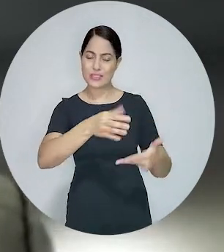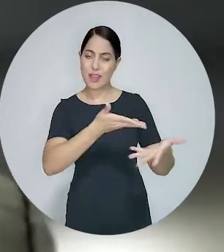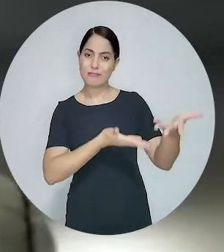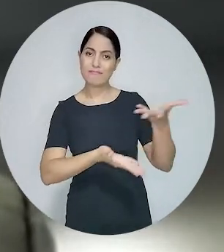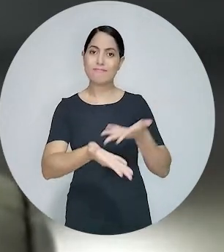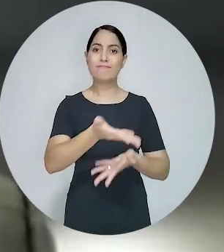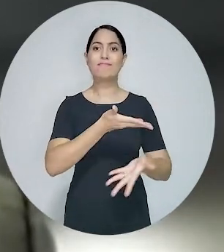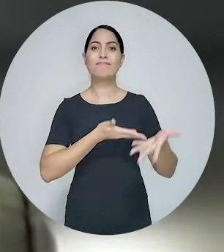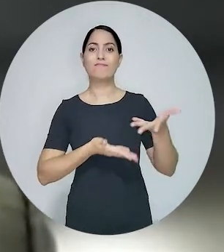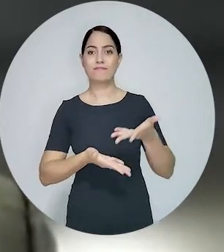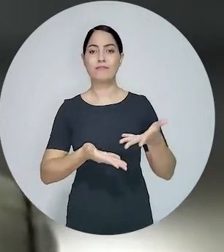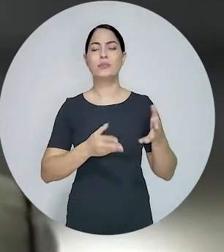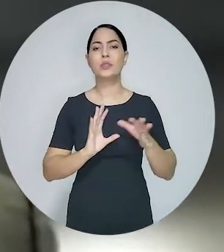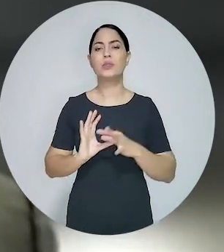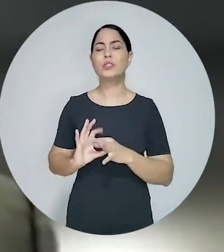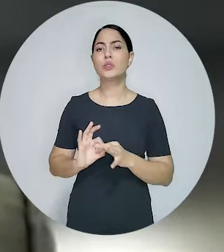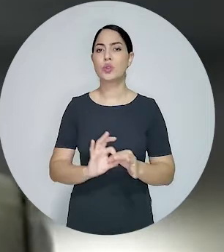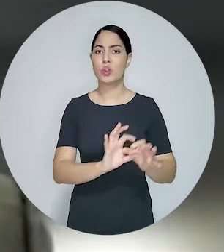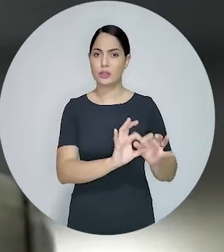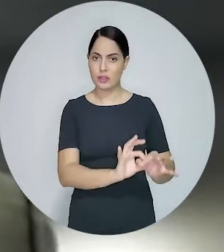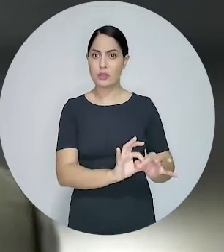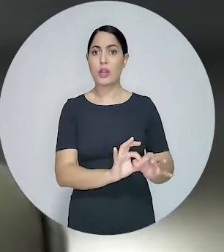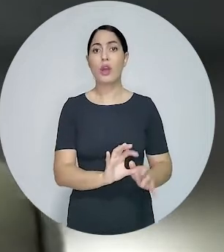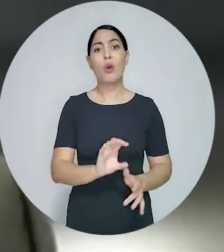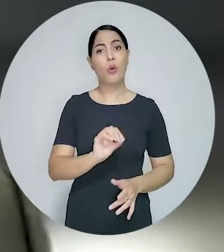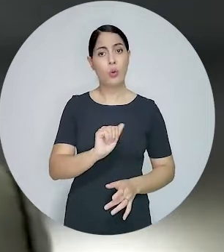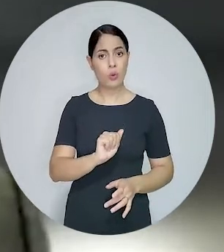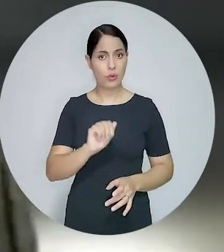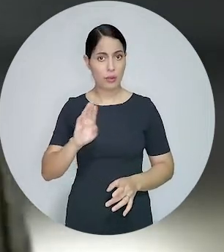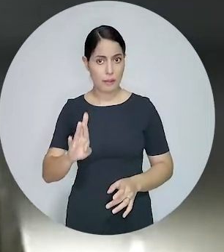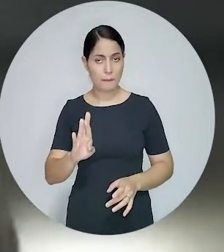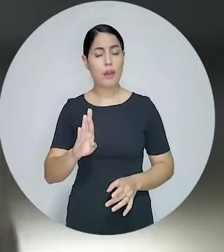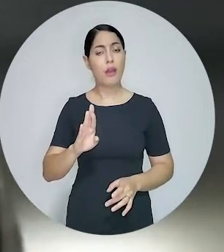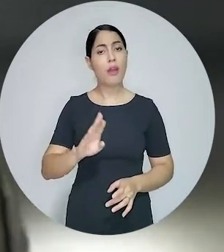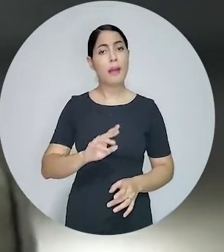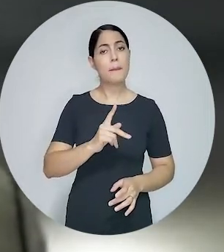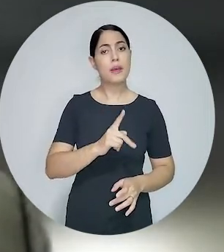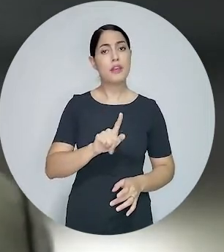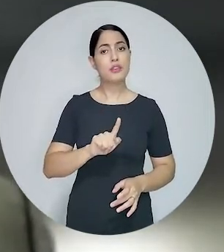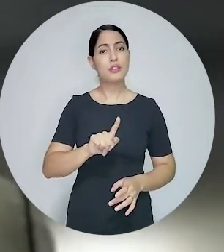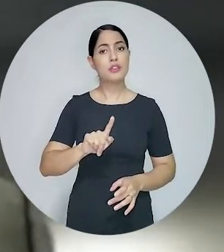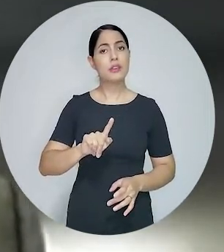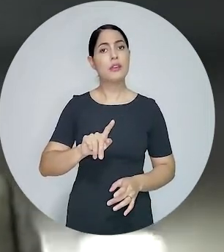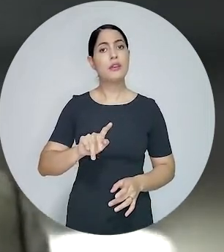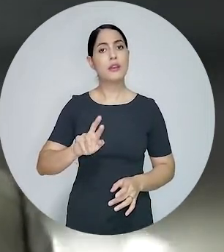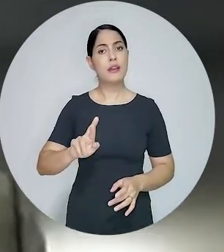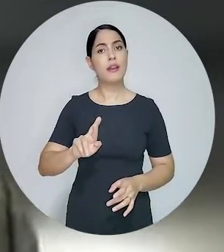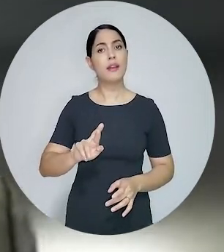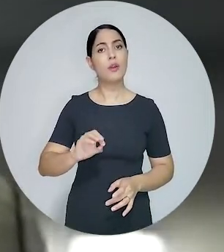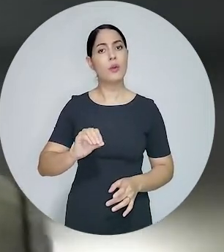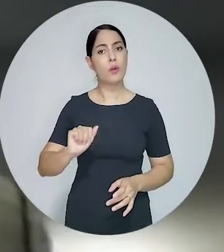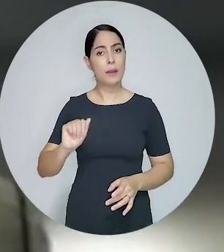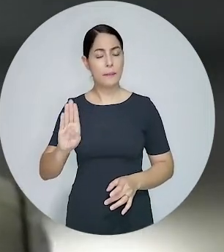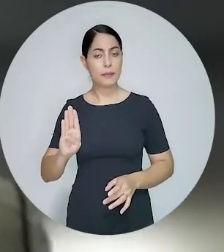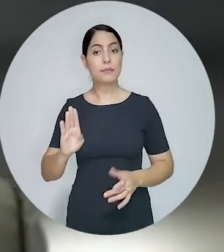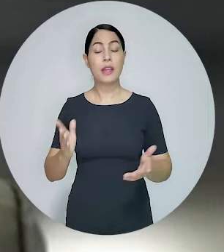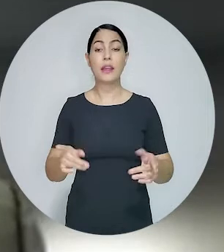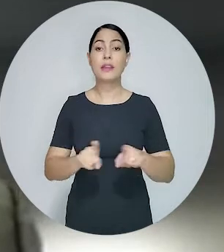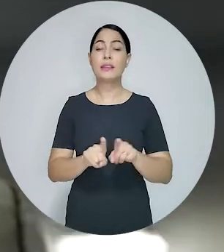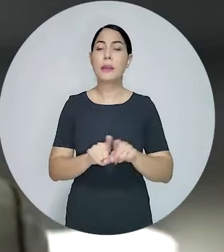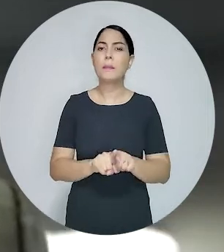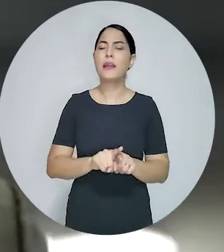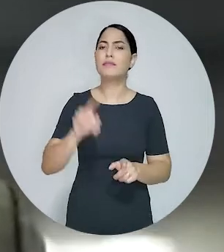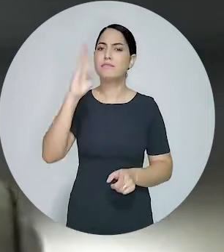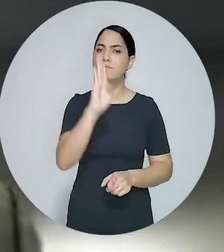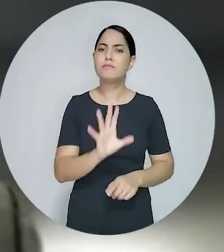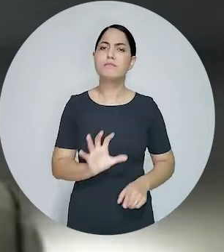seria o braço, a advocacia da OAB em juízo feita por esses órgãos. Nos conselhos seccionais, nós